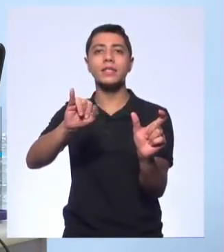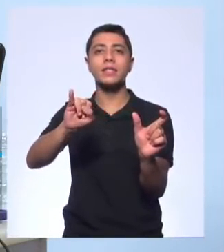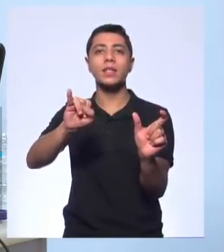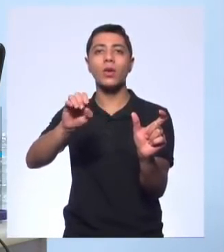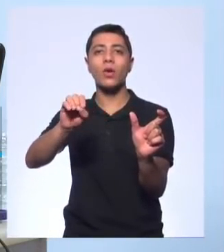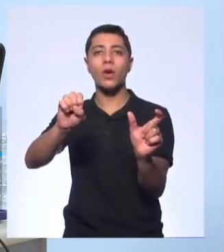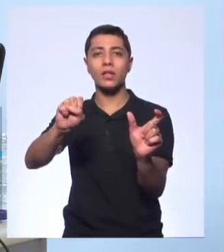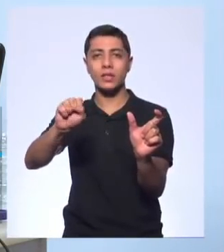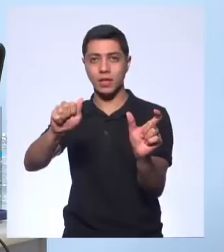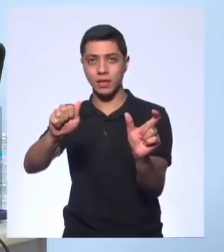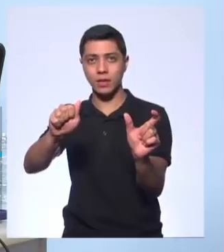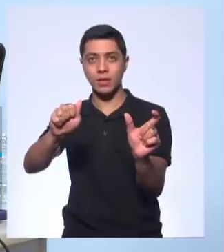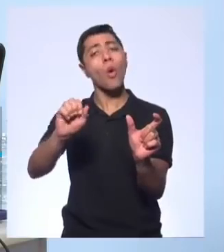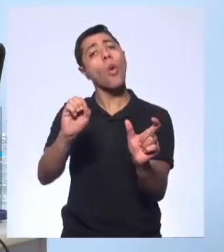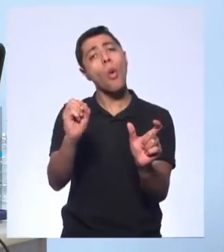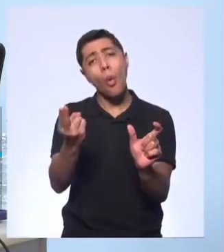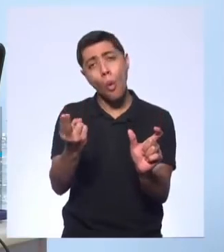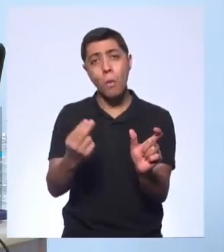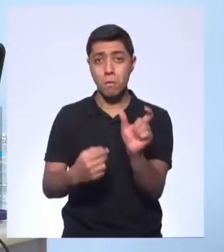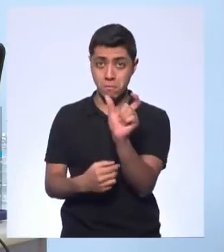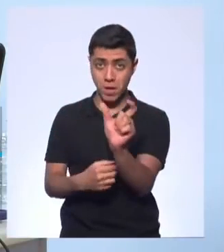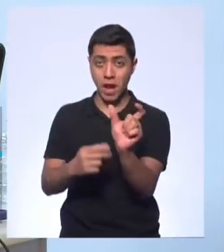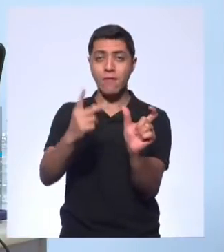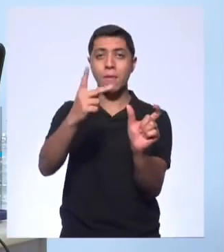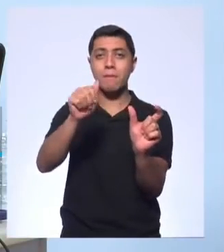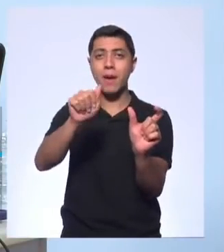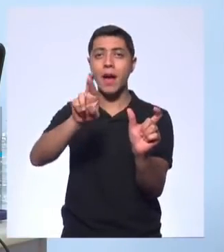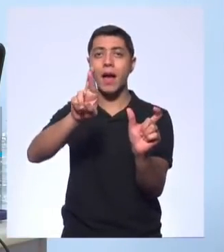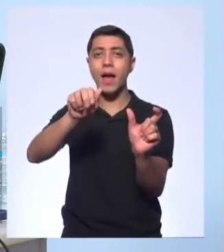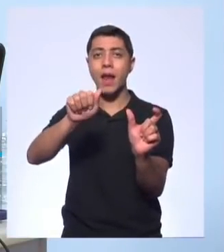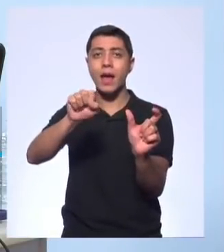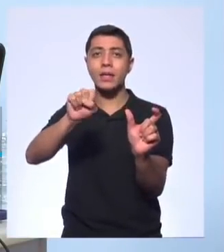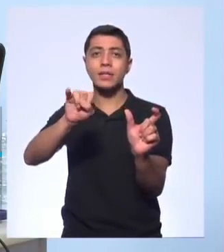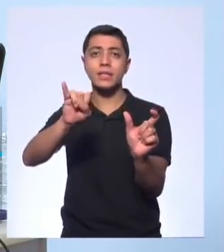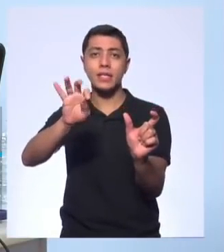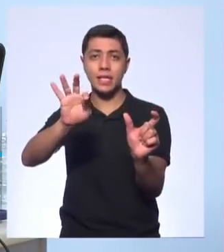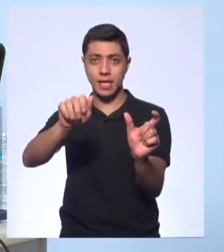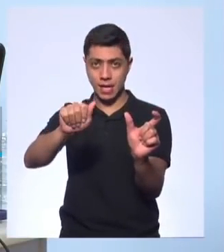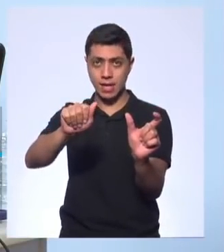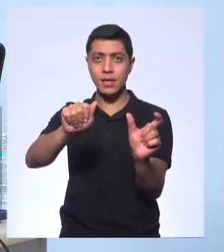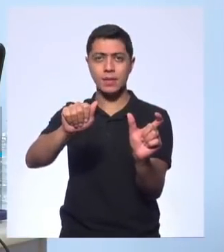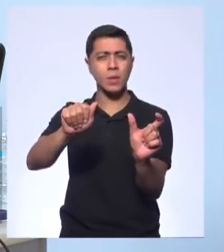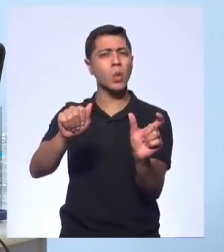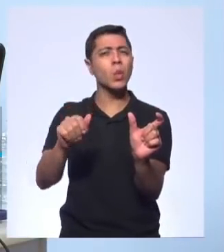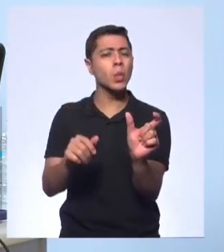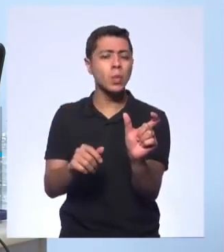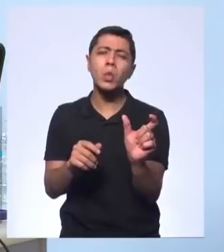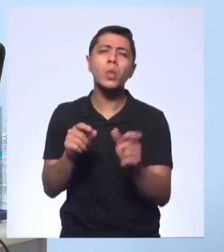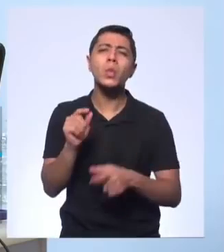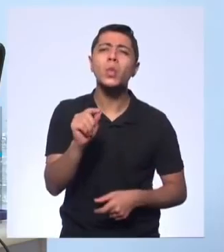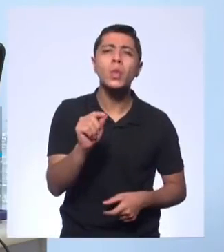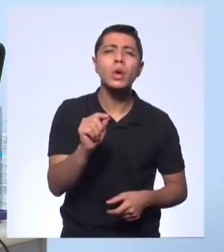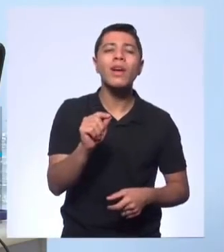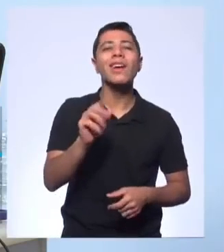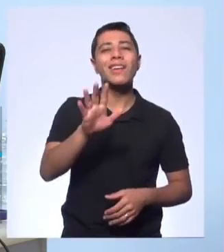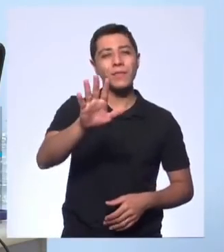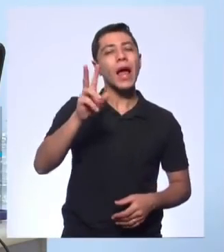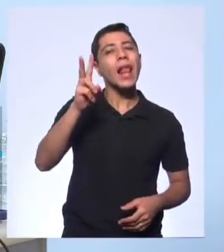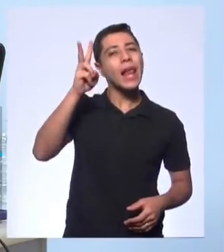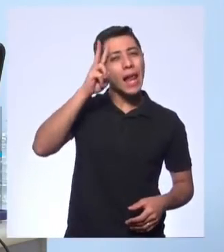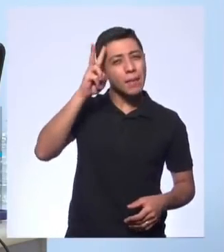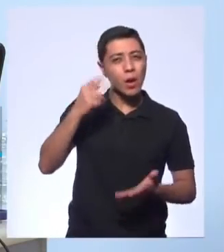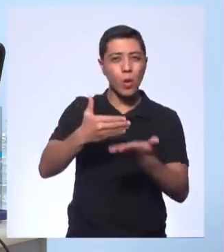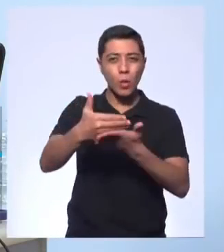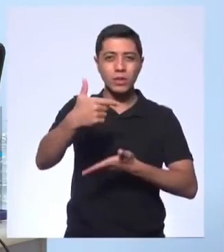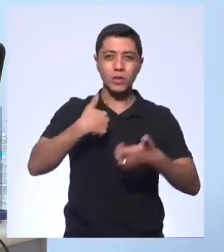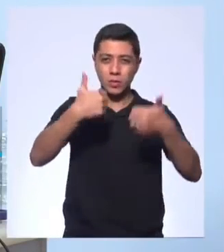de uma doença causada por um agente infeccioso. Como, por exemplo, no início falei sobre o Covid-19, então,